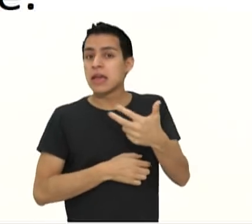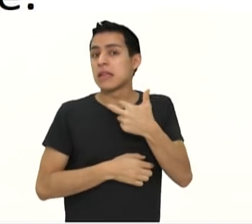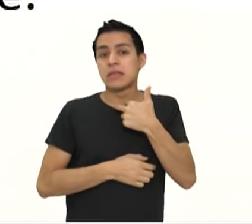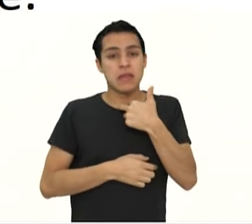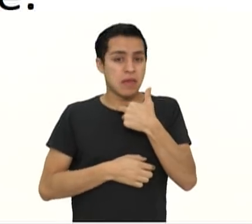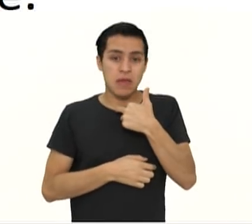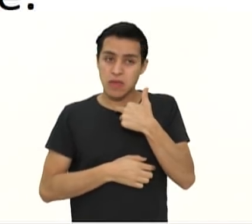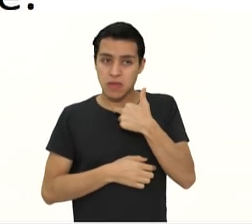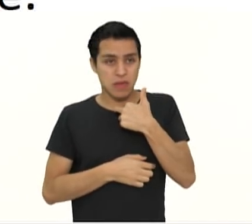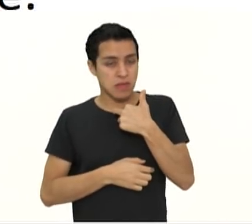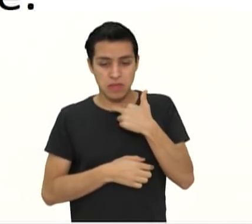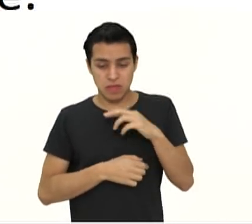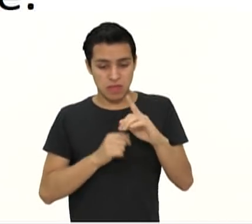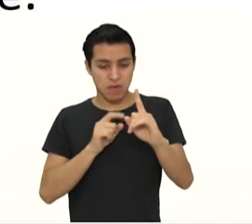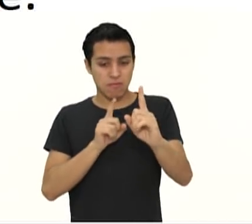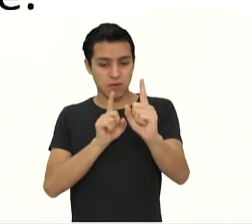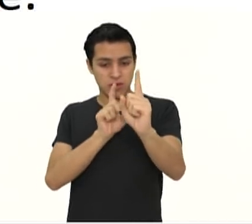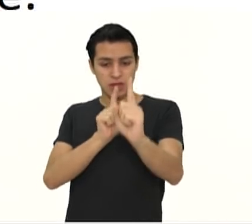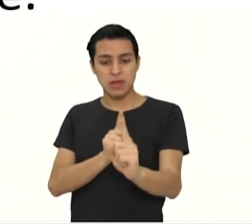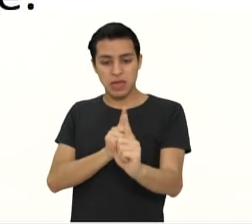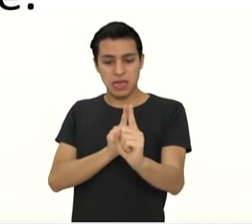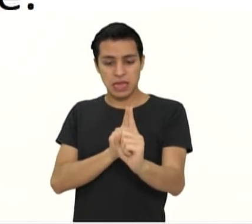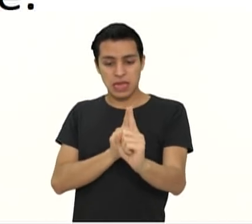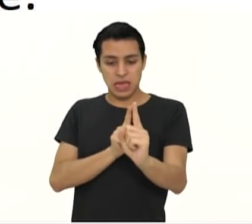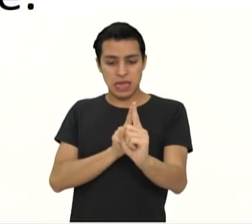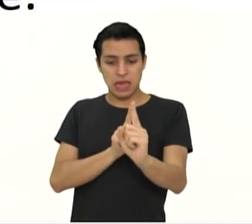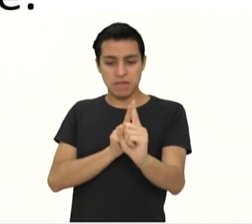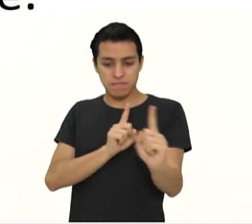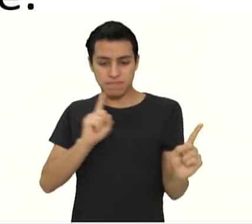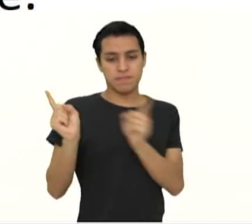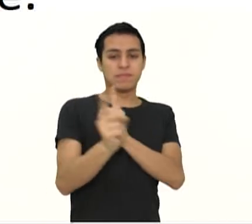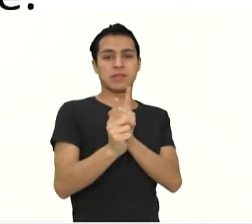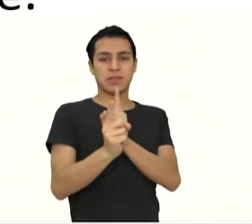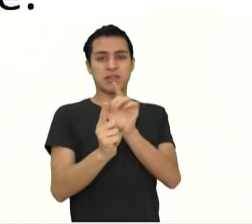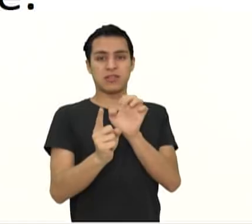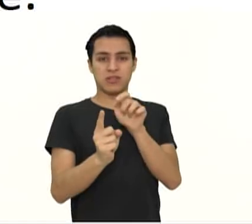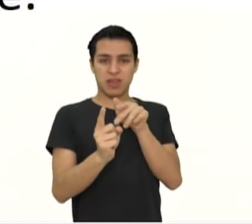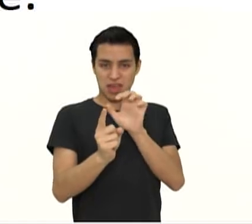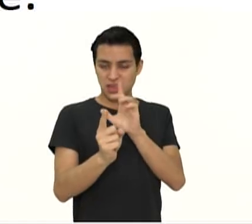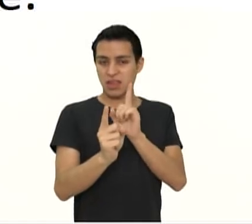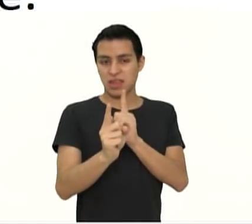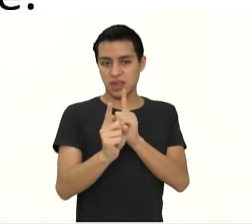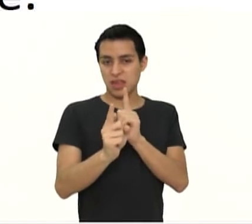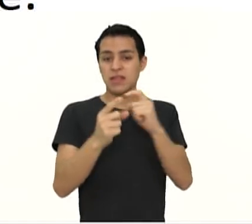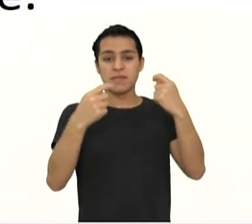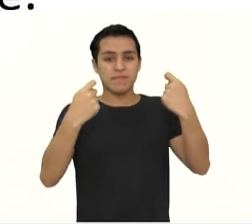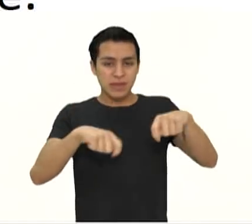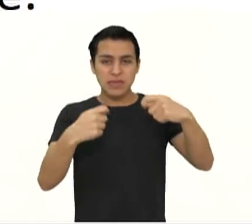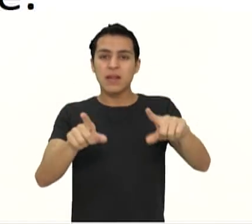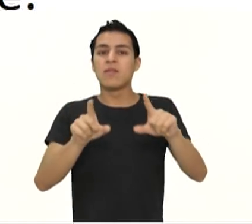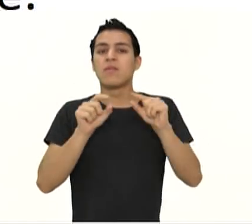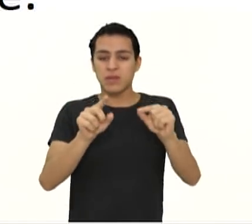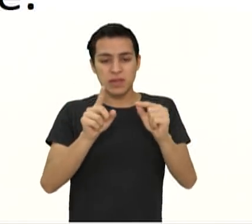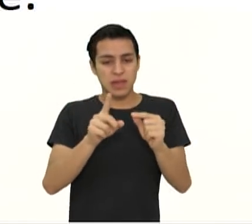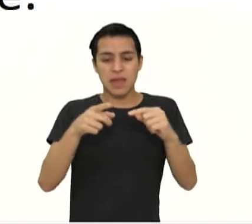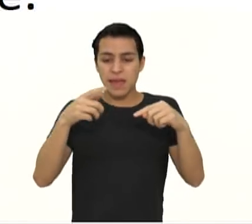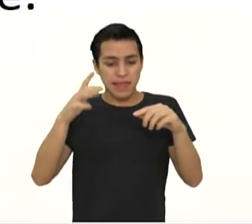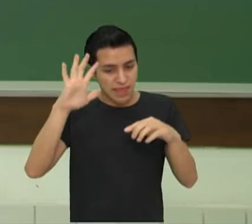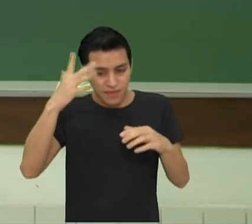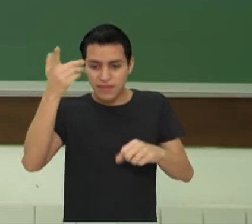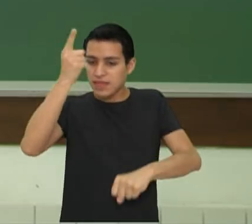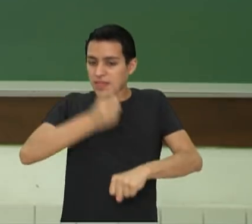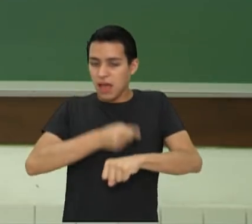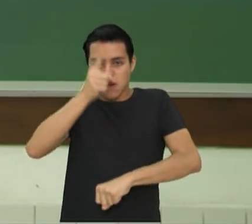xeque ou entrar em xeque, né? Portanto, no momento em que ocorre, deverá ser solucionado imediatamente.